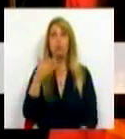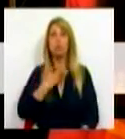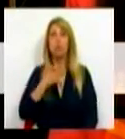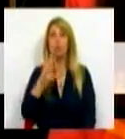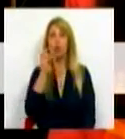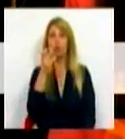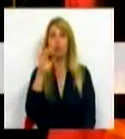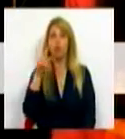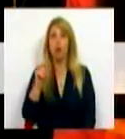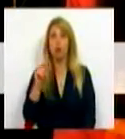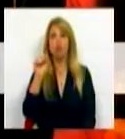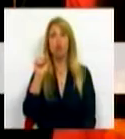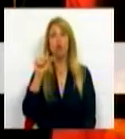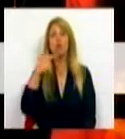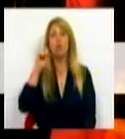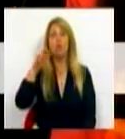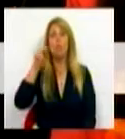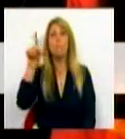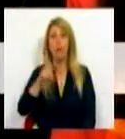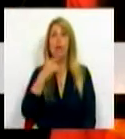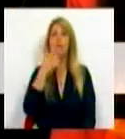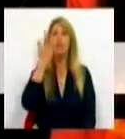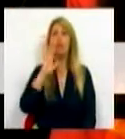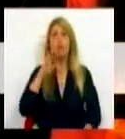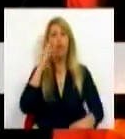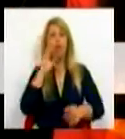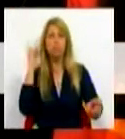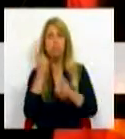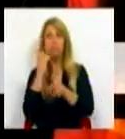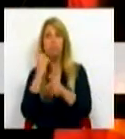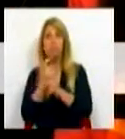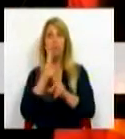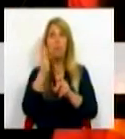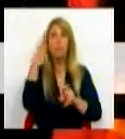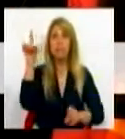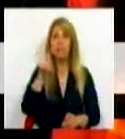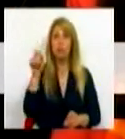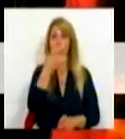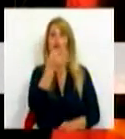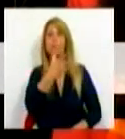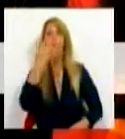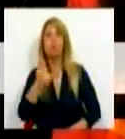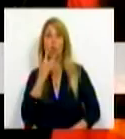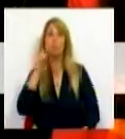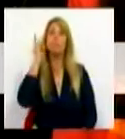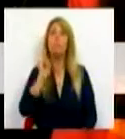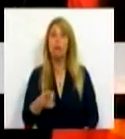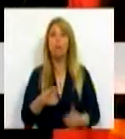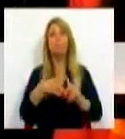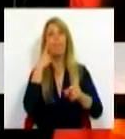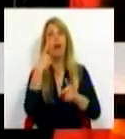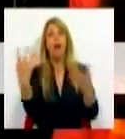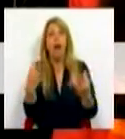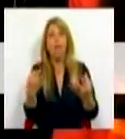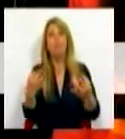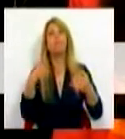já nos disse que foi feita uma auditoria a esta entidade no primeiro semestre de 2012 e que obrigou ao reconhecimento de diversas imparidades.